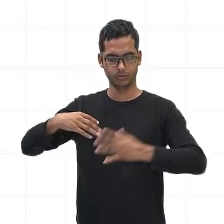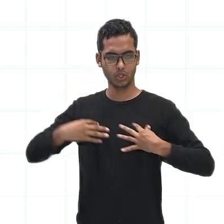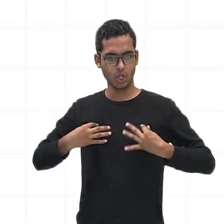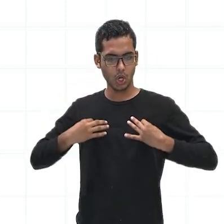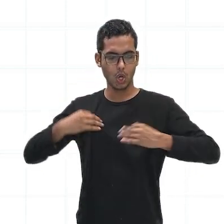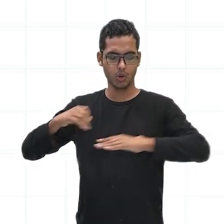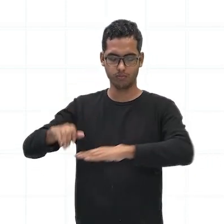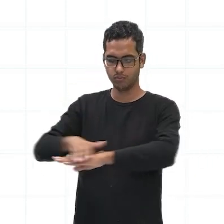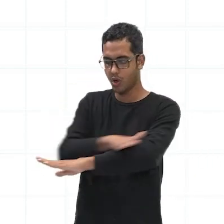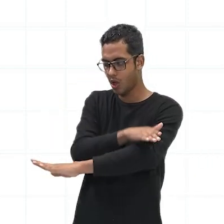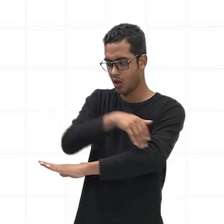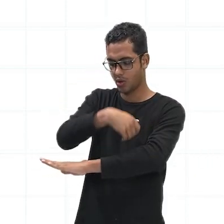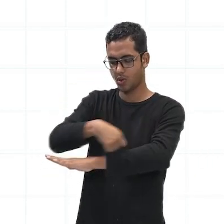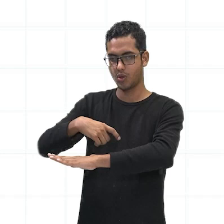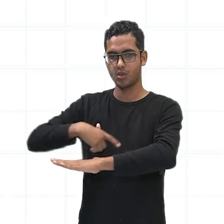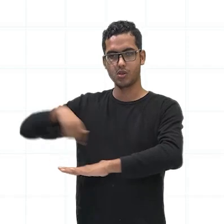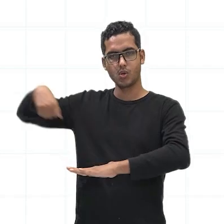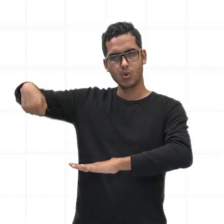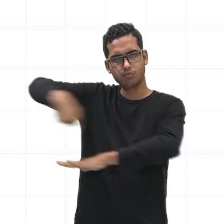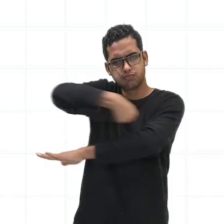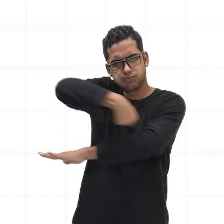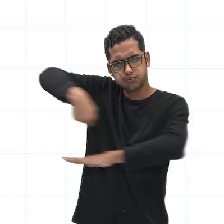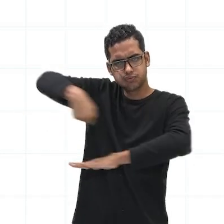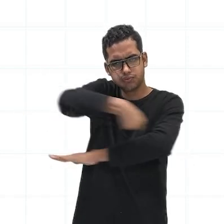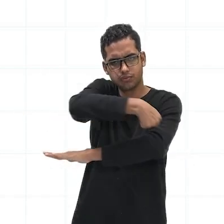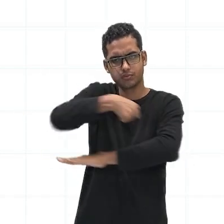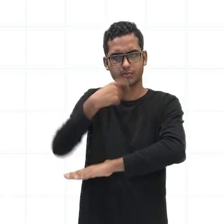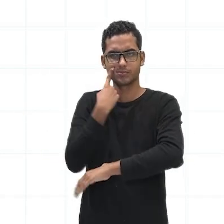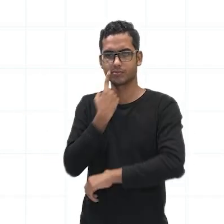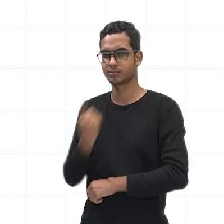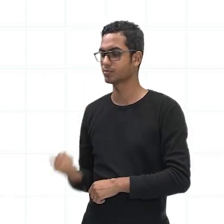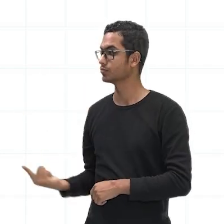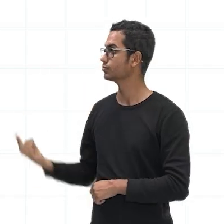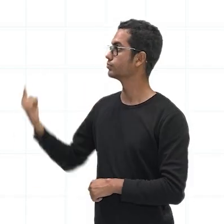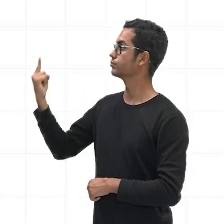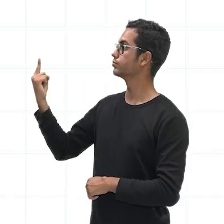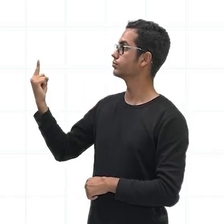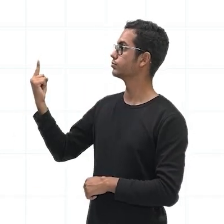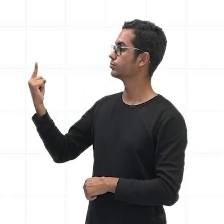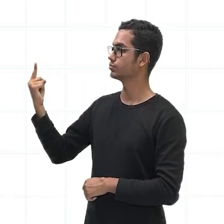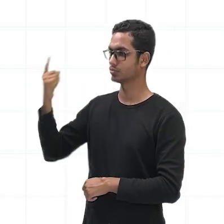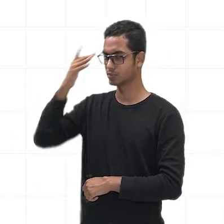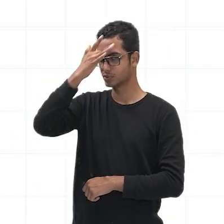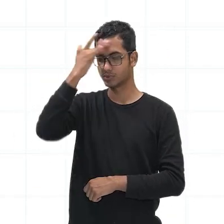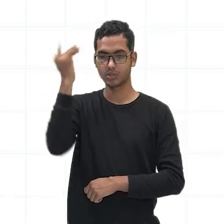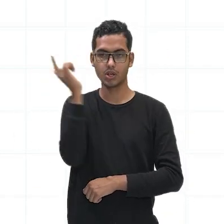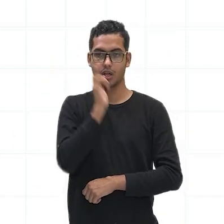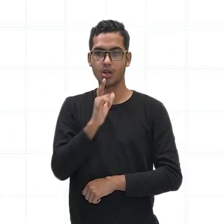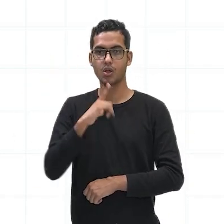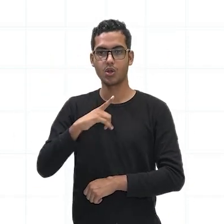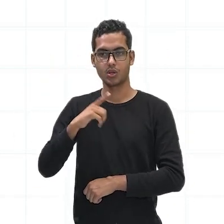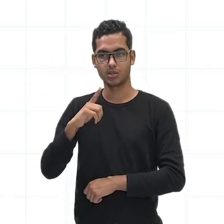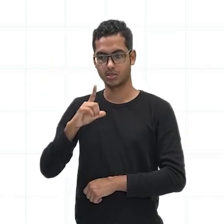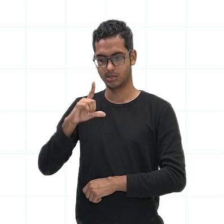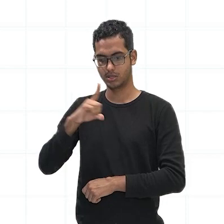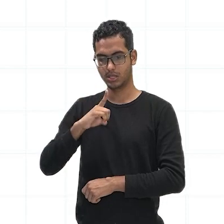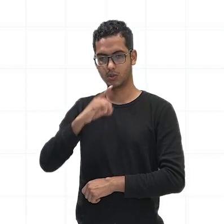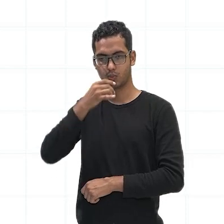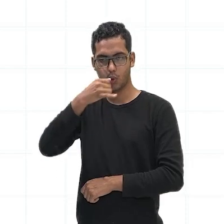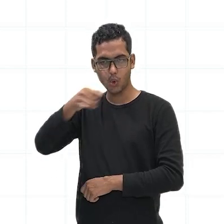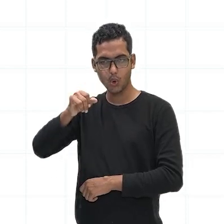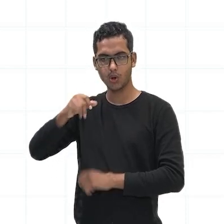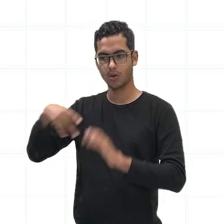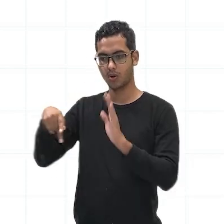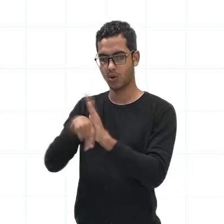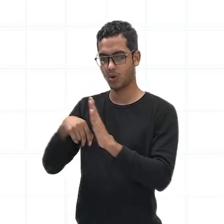no caso, está se transformando em energia térmica para que as pessoas consigam ali passar as roupas, certo? Então, outro